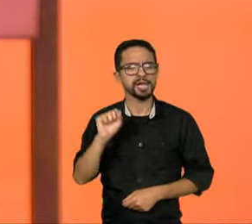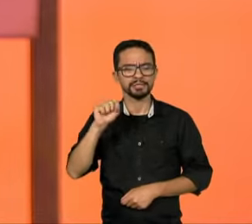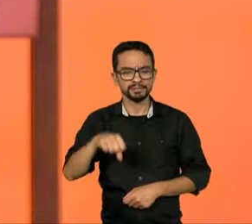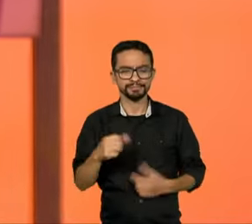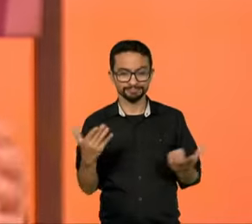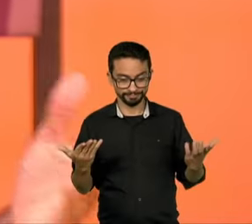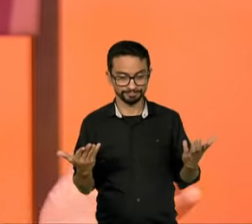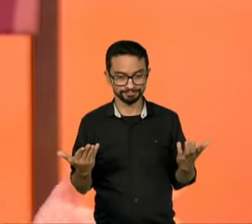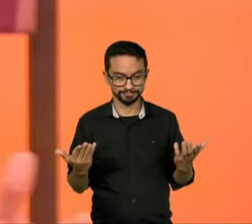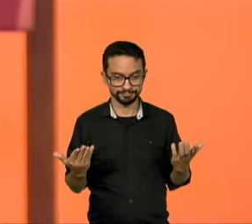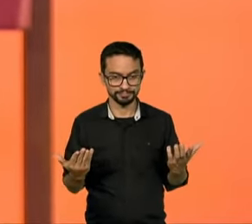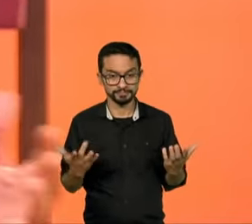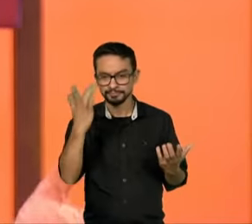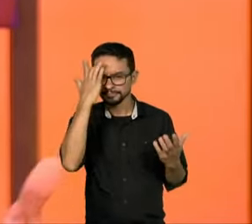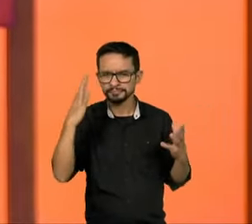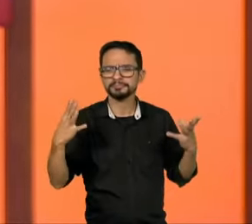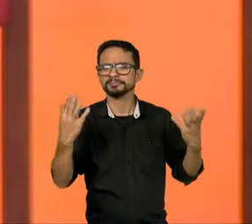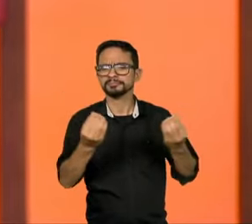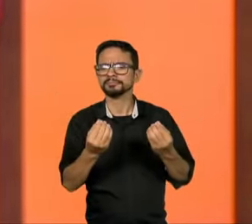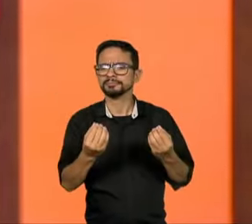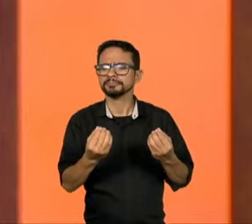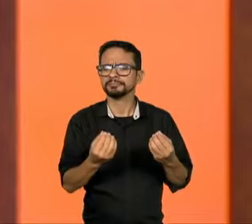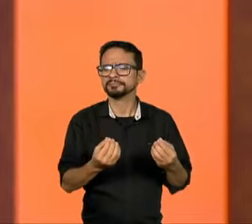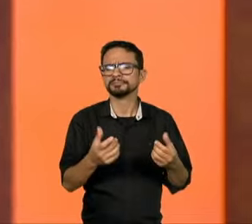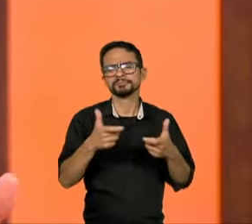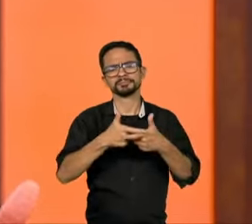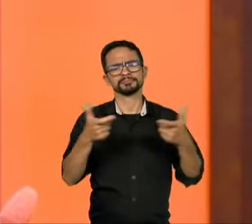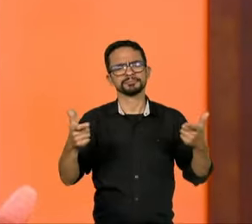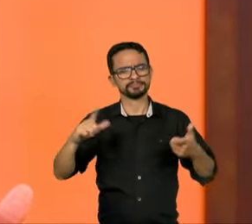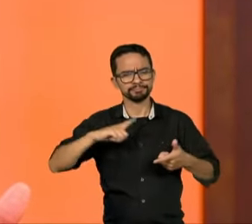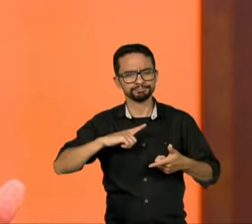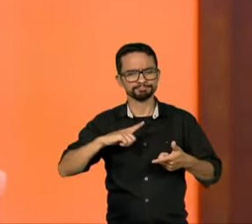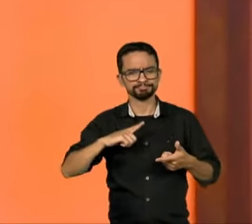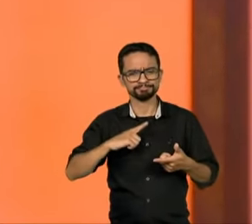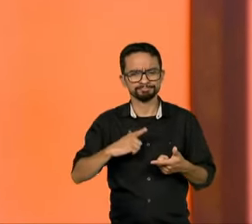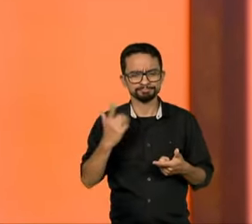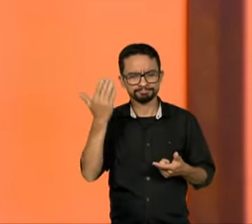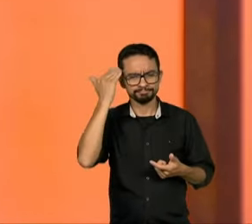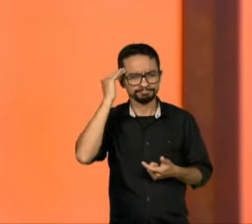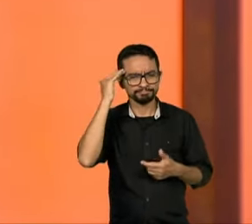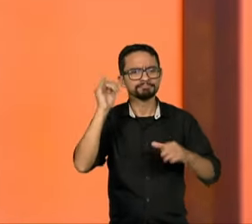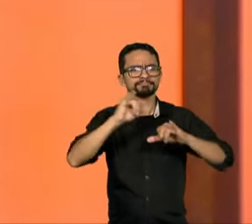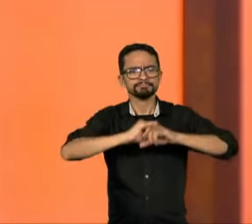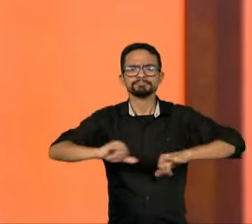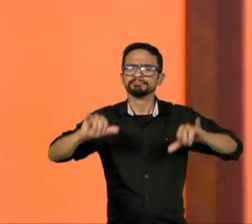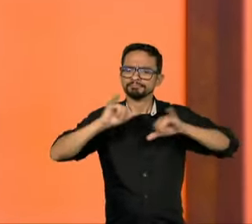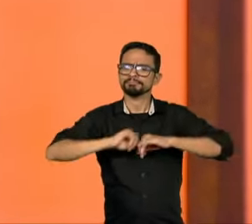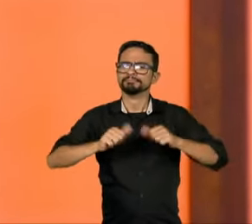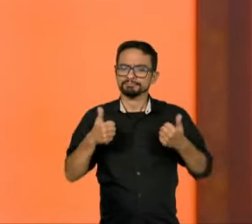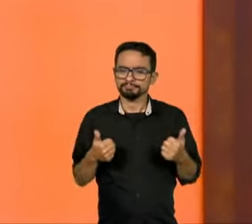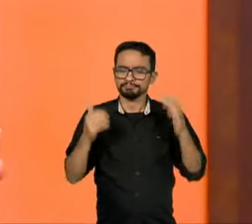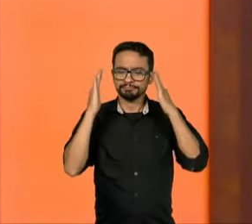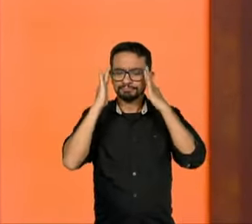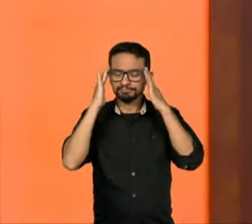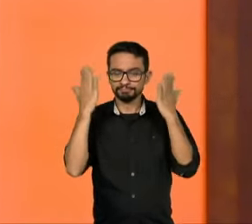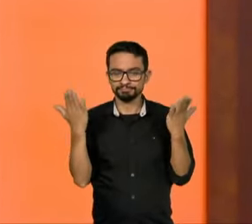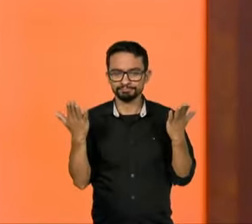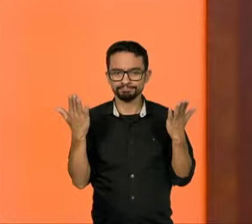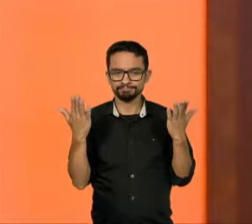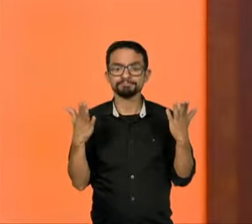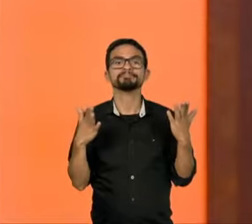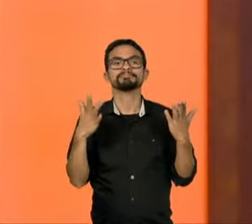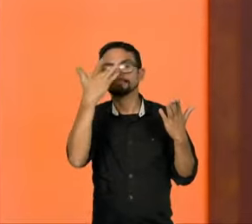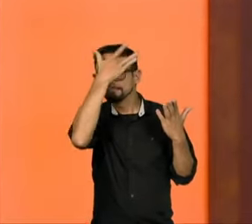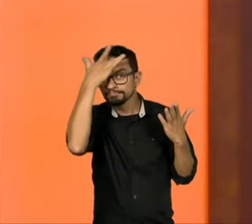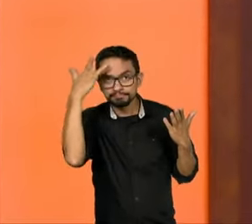menos, nem sei se todos, mas a maioria deveriam ter. E você é avisado e tudo mais. Então, enfim, as pessoas que moram